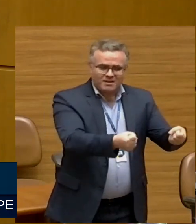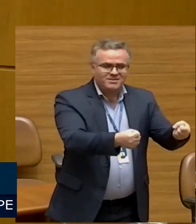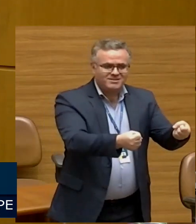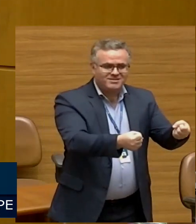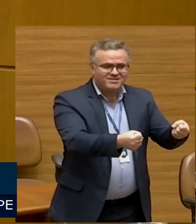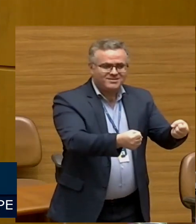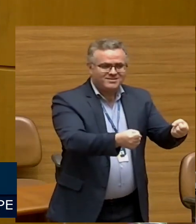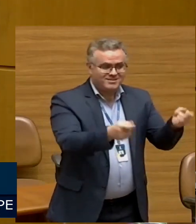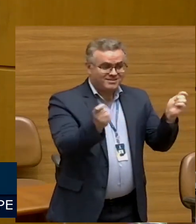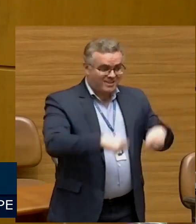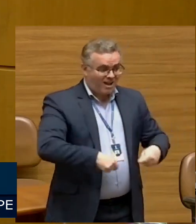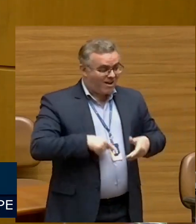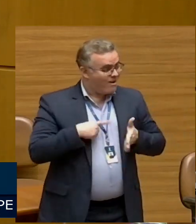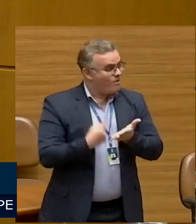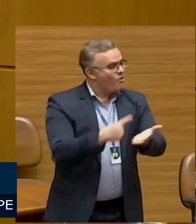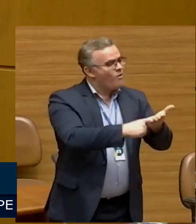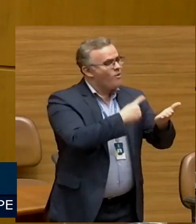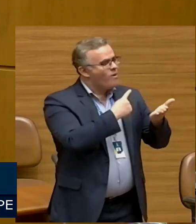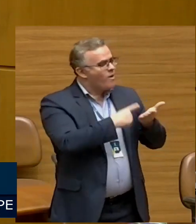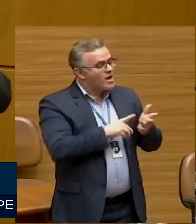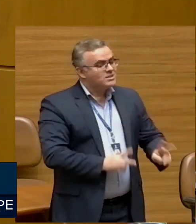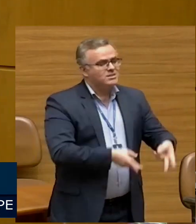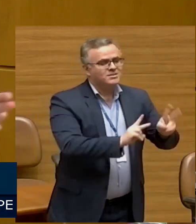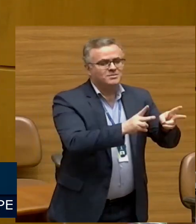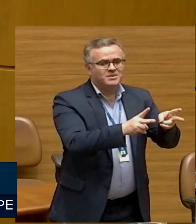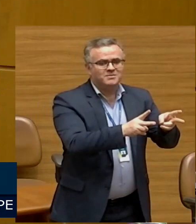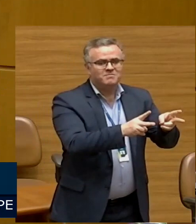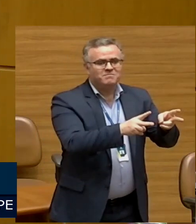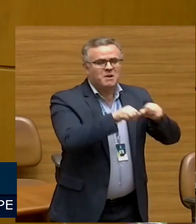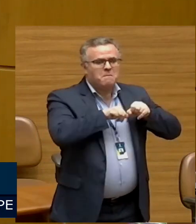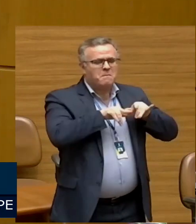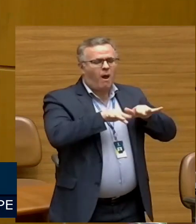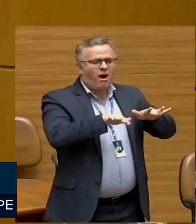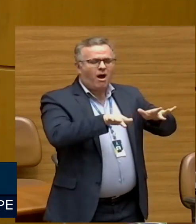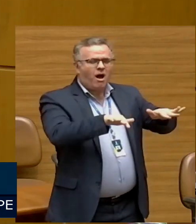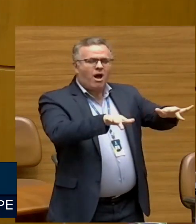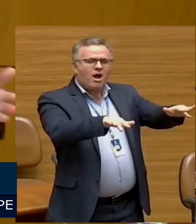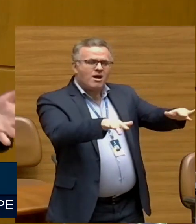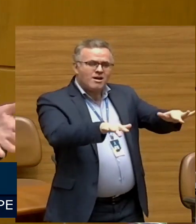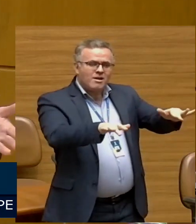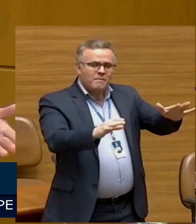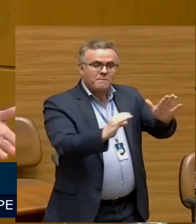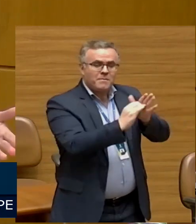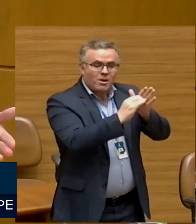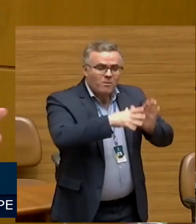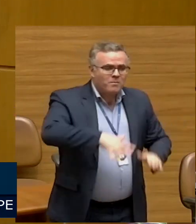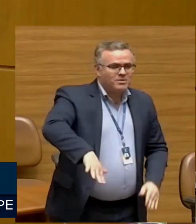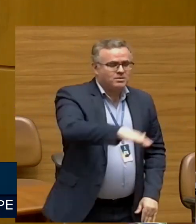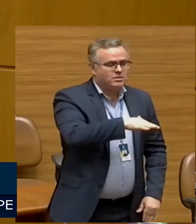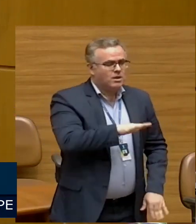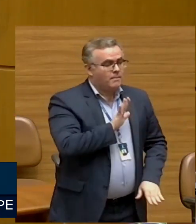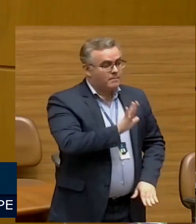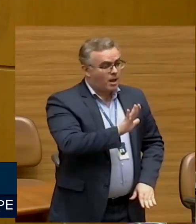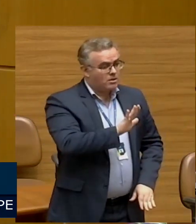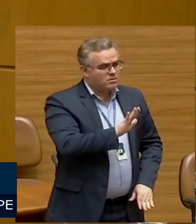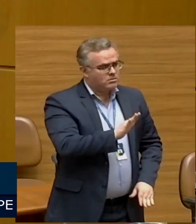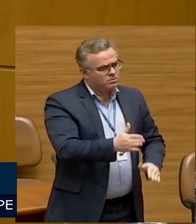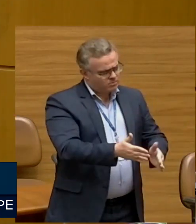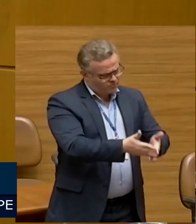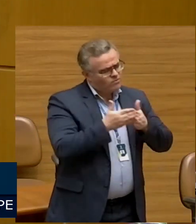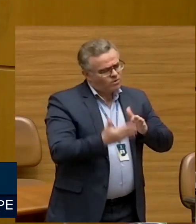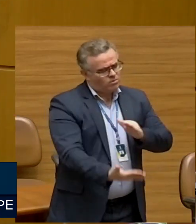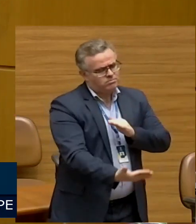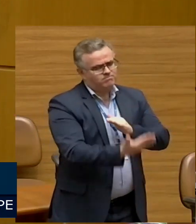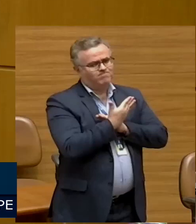em promover e perpetuar isso além muros da nossa instituição. Mas contamos com a colaboração de todos.